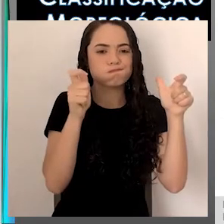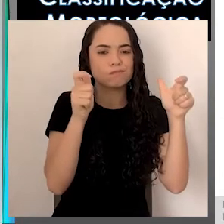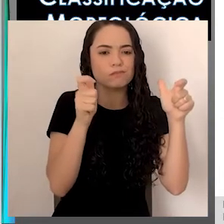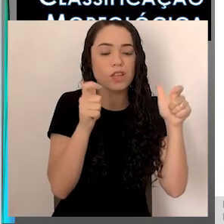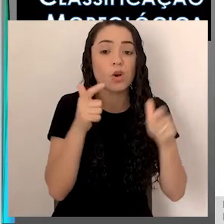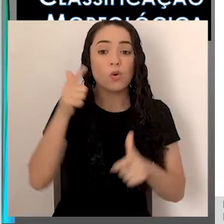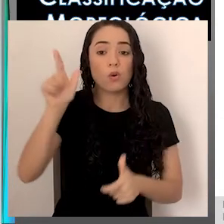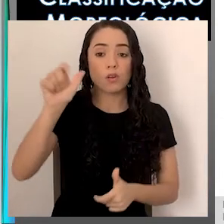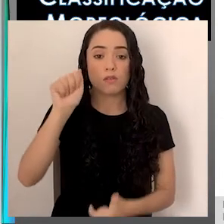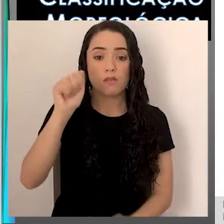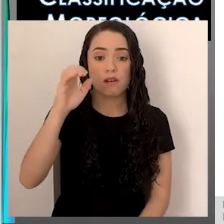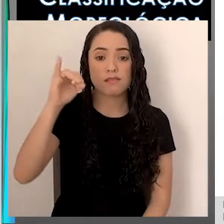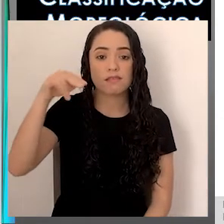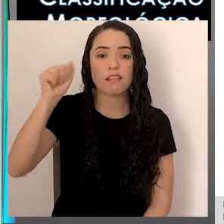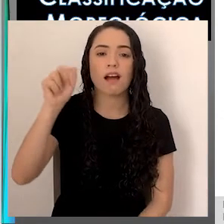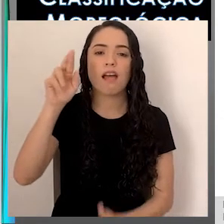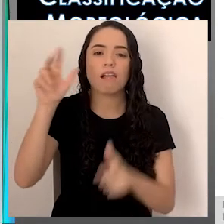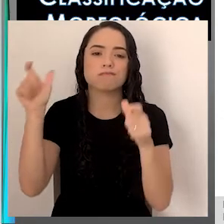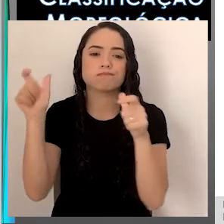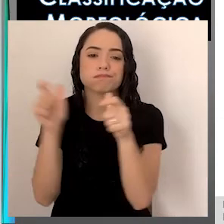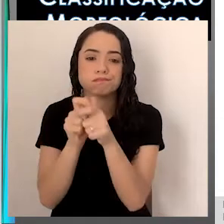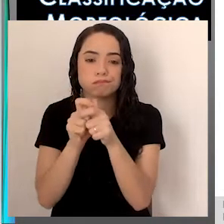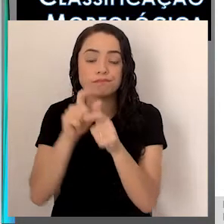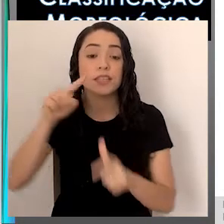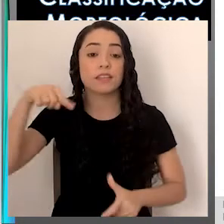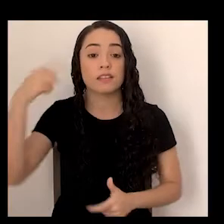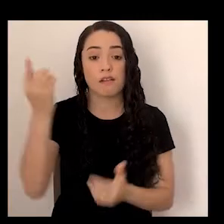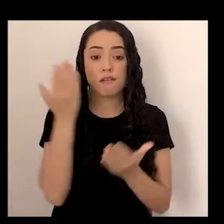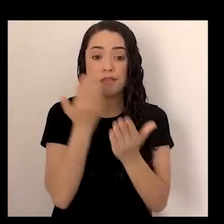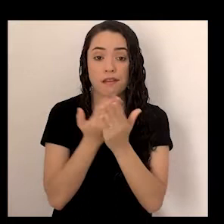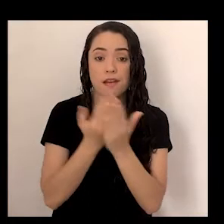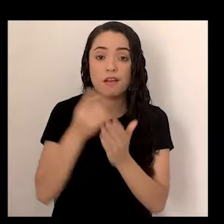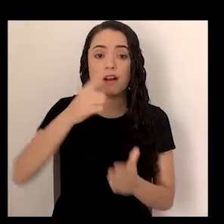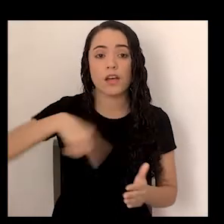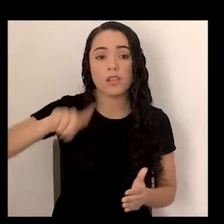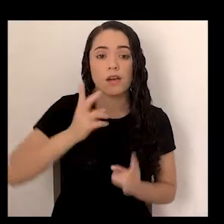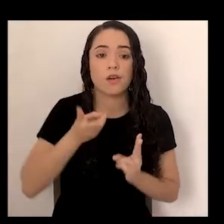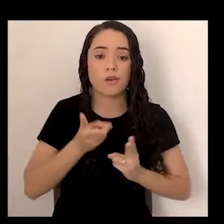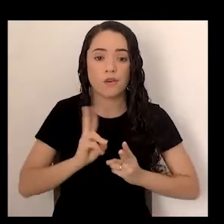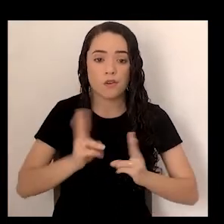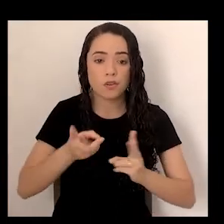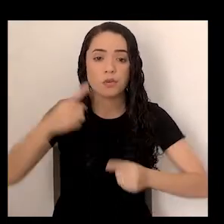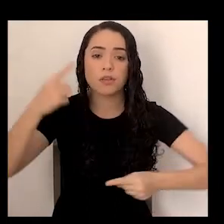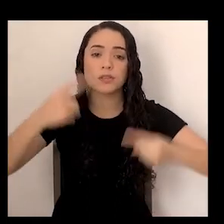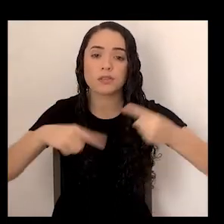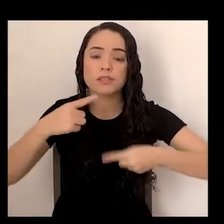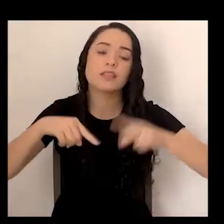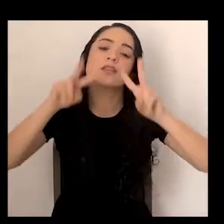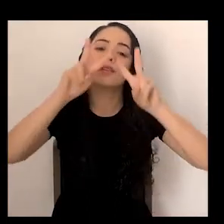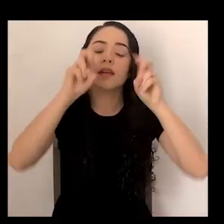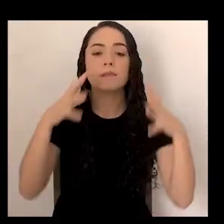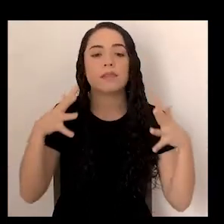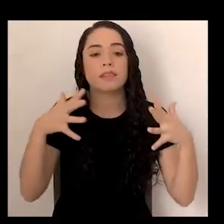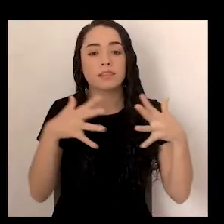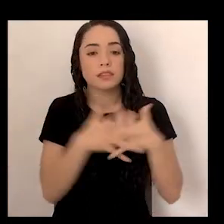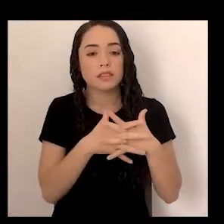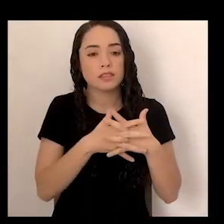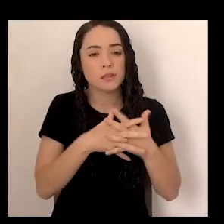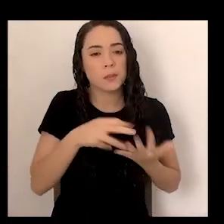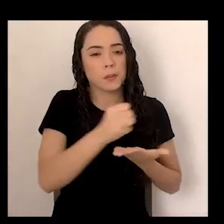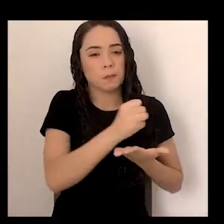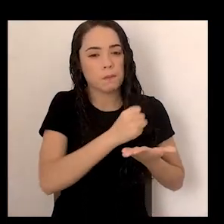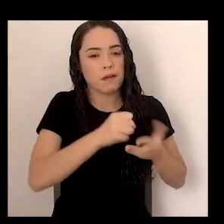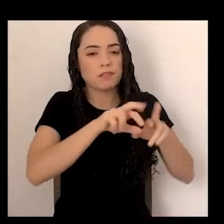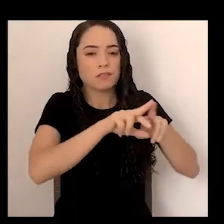com as acinares, que apresentam um lúmen pequeno. Na próxima aula, damos continuidade à discussão dos